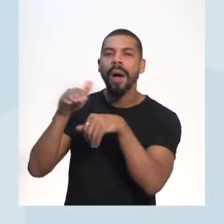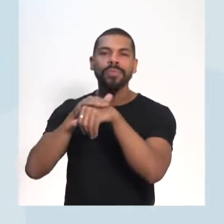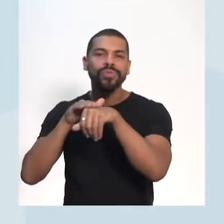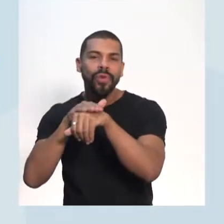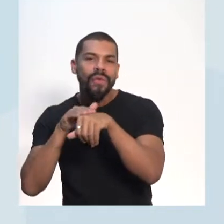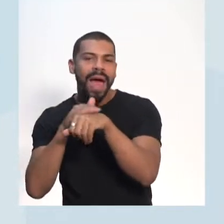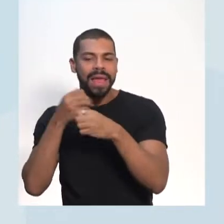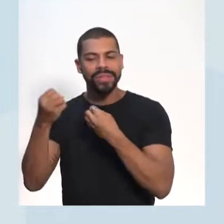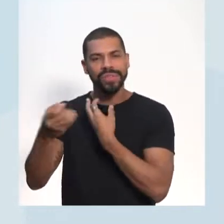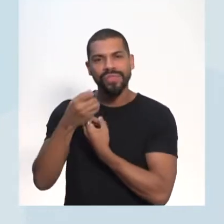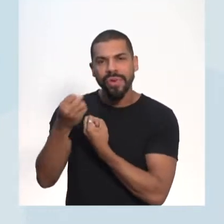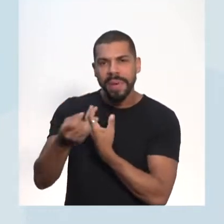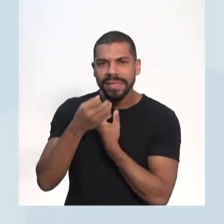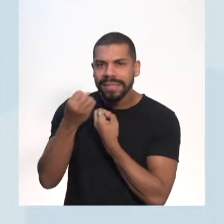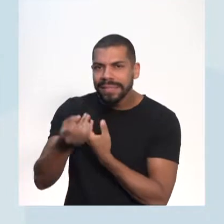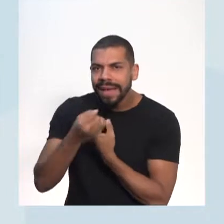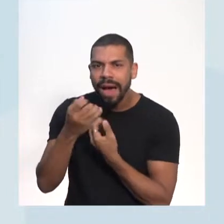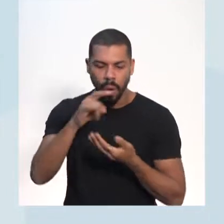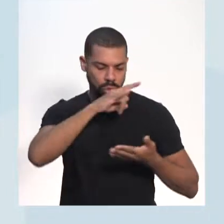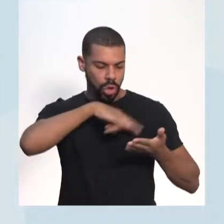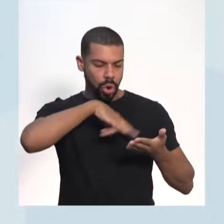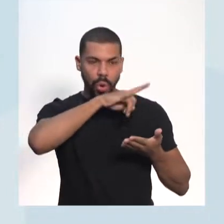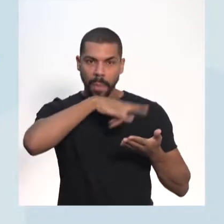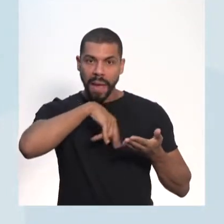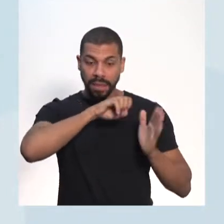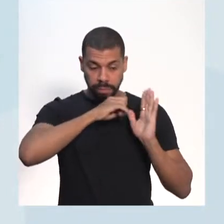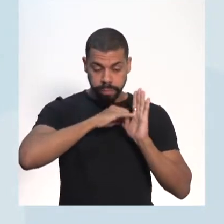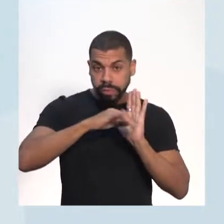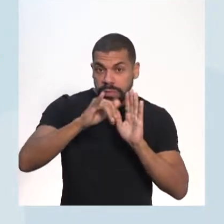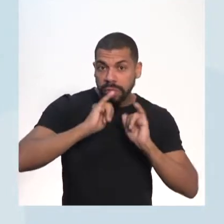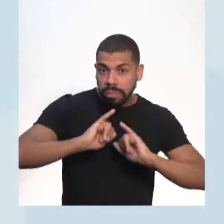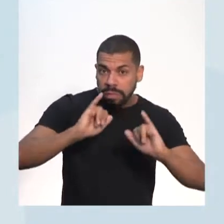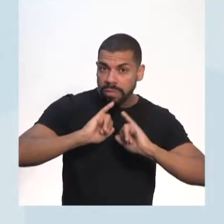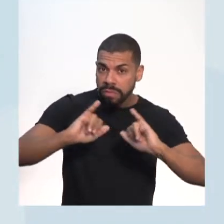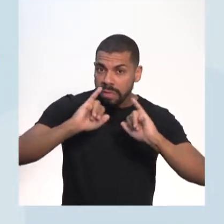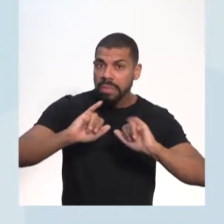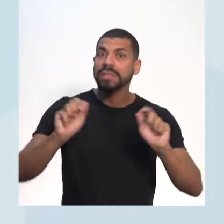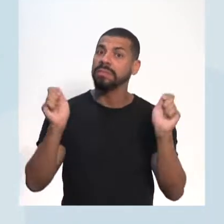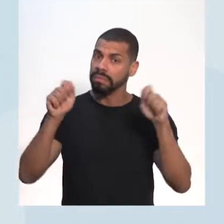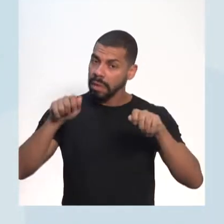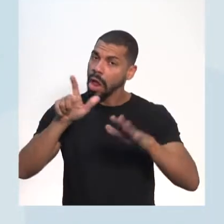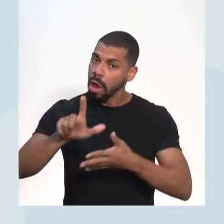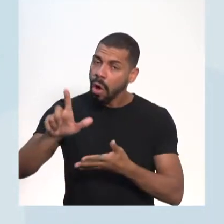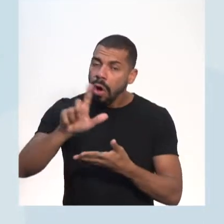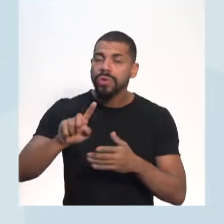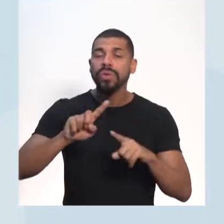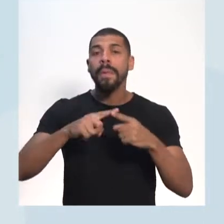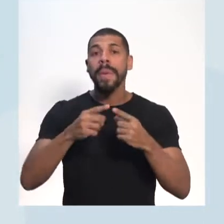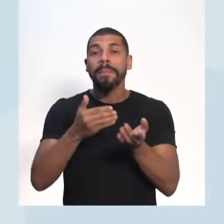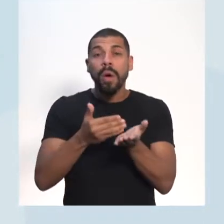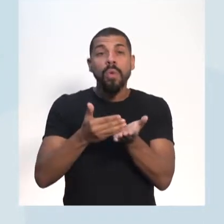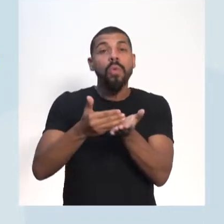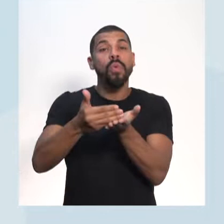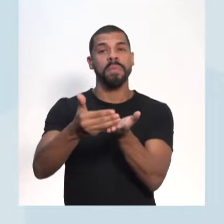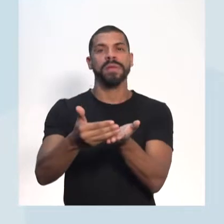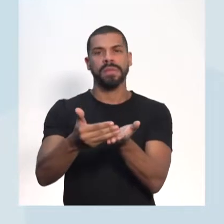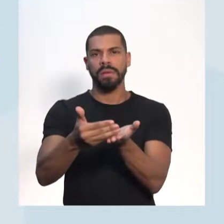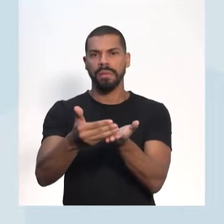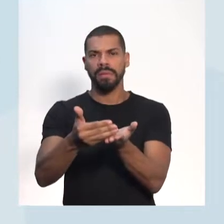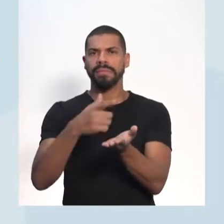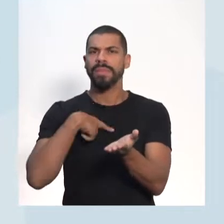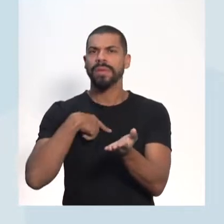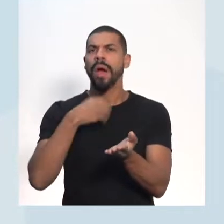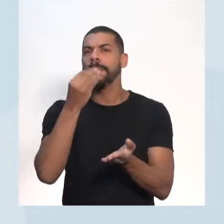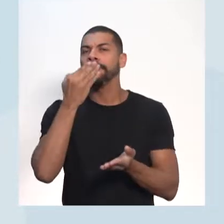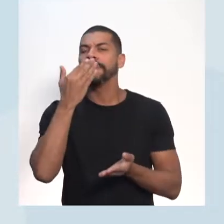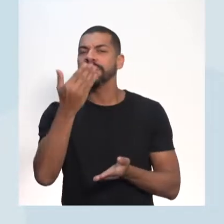formação, comunicados, documentos informativos e formativos, mas para iniciar, o que a gente está